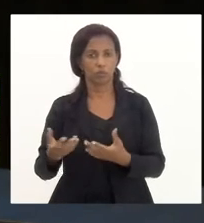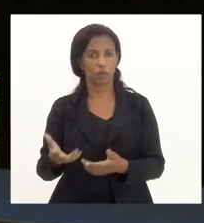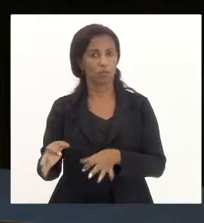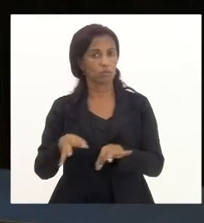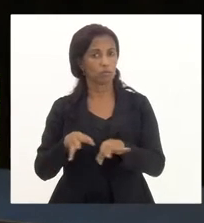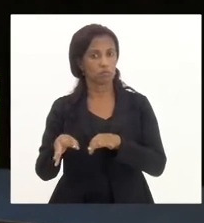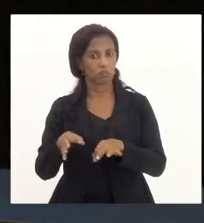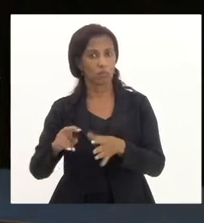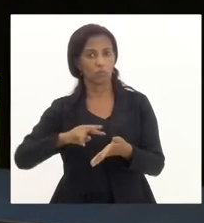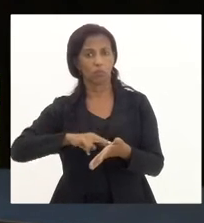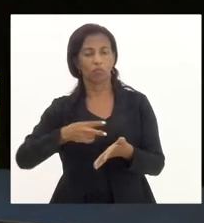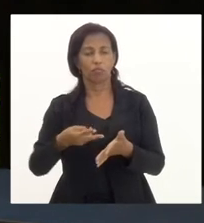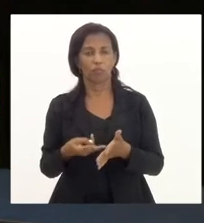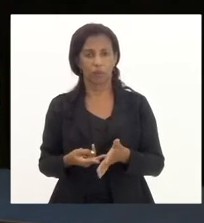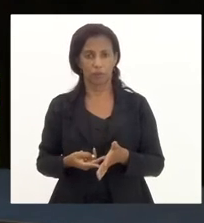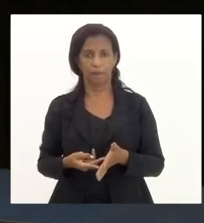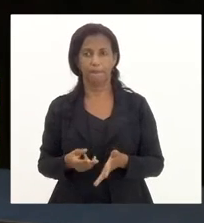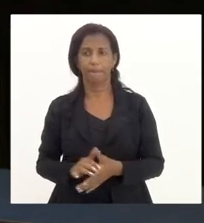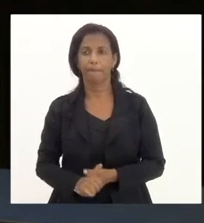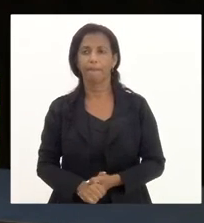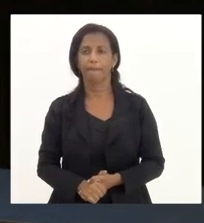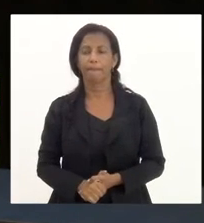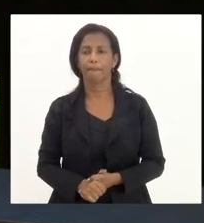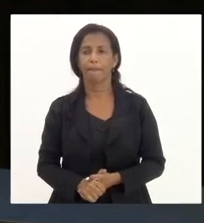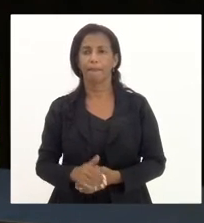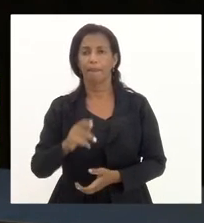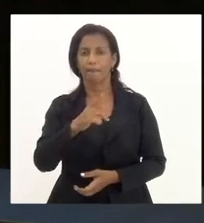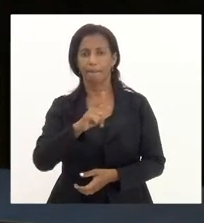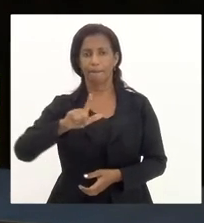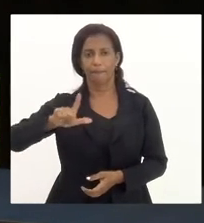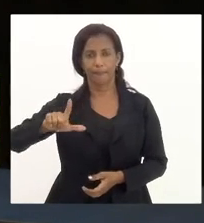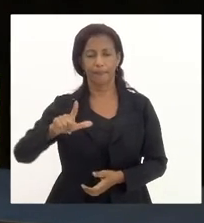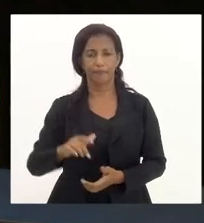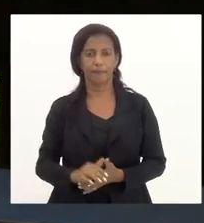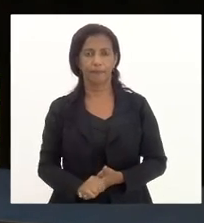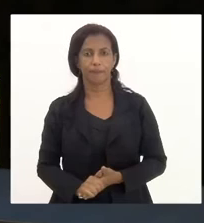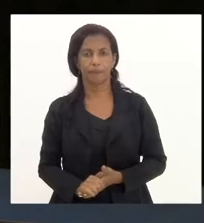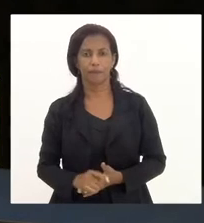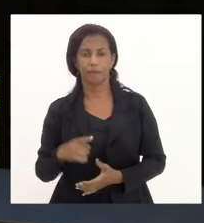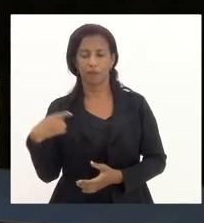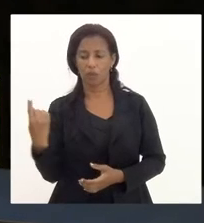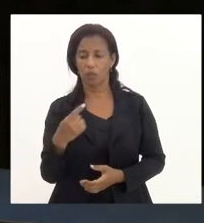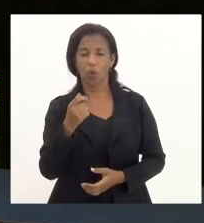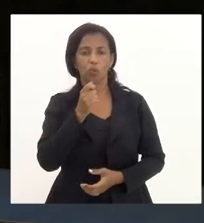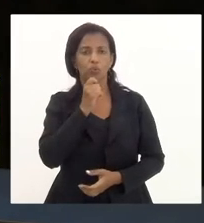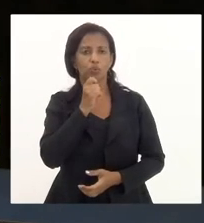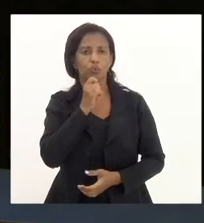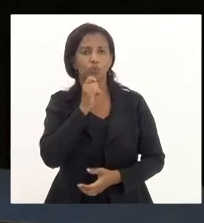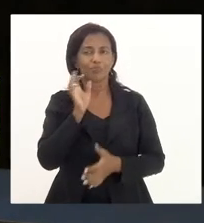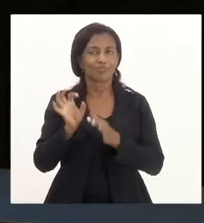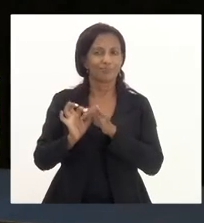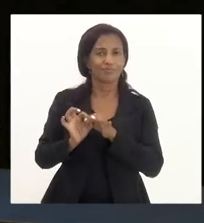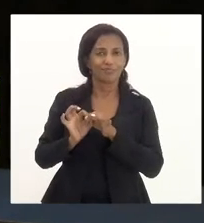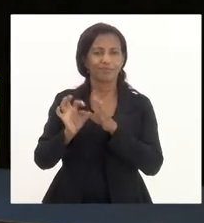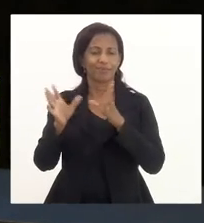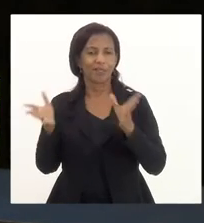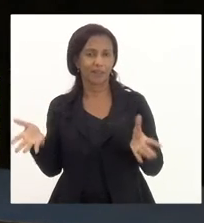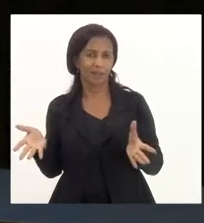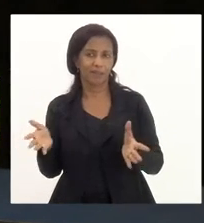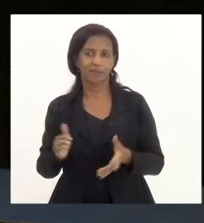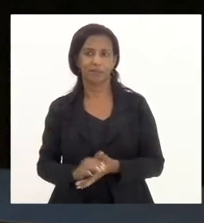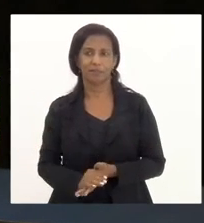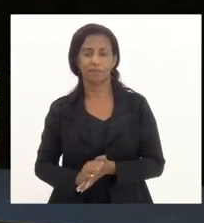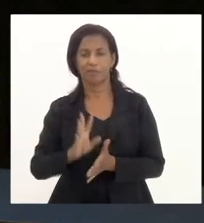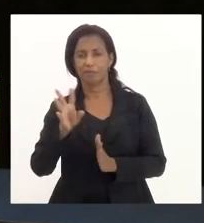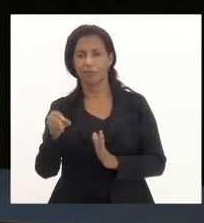essa forma foi traduzida para o projeto de lei e nós não temos tanto a liberdade para